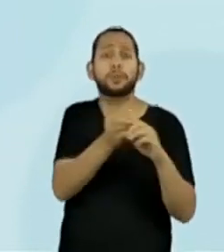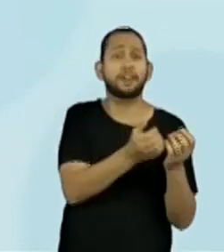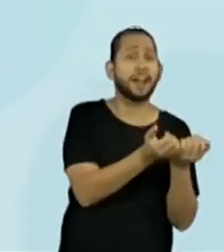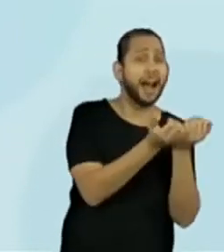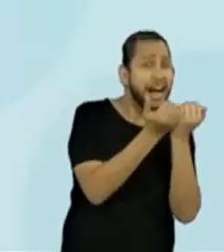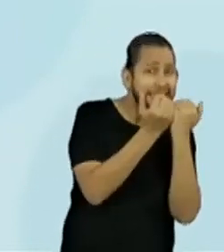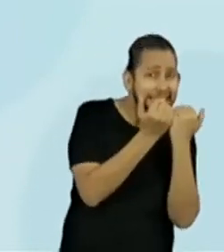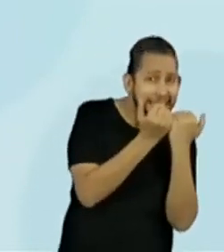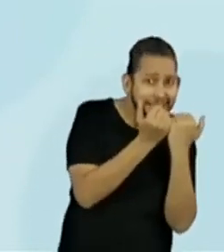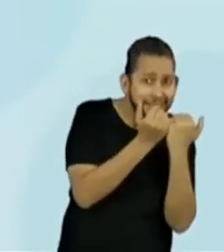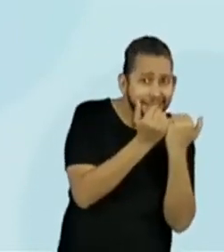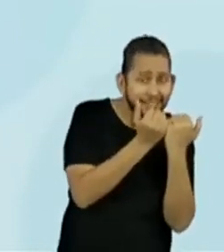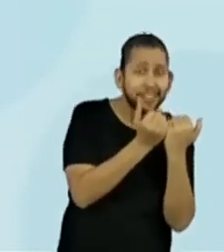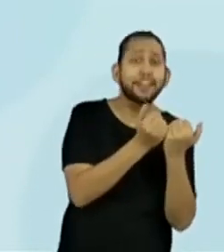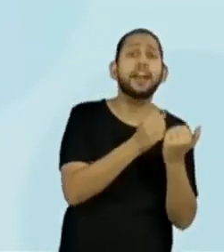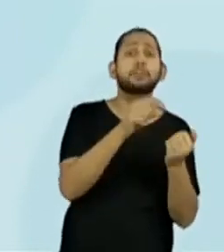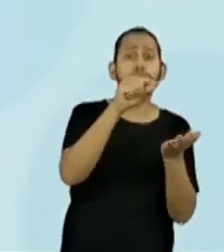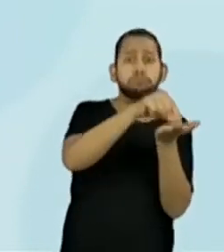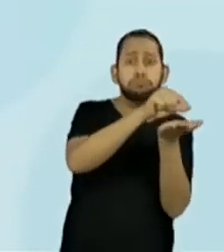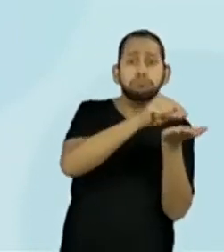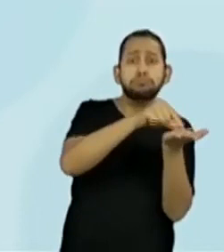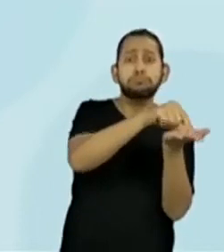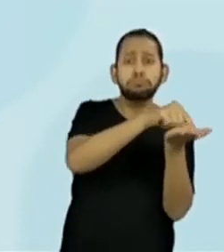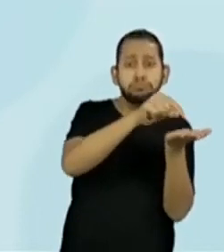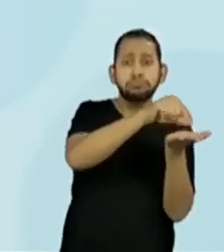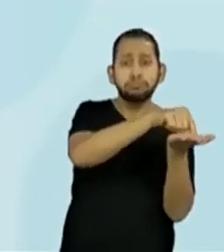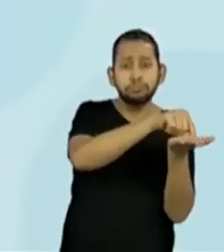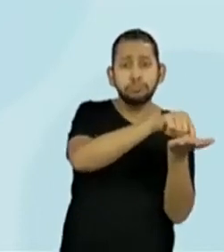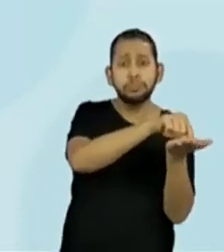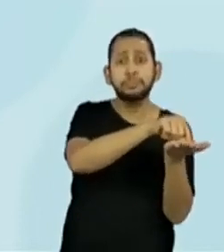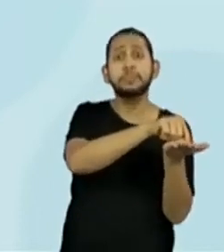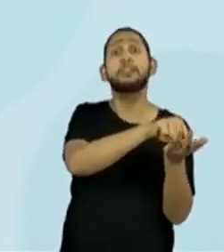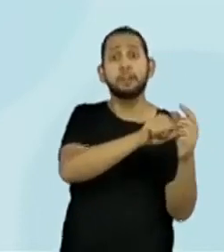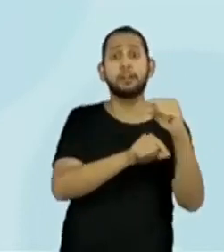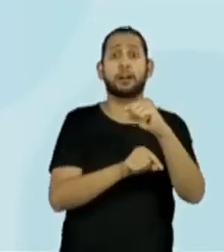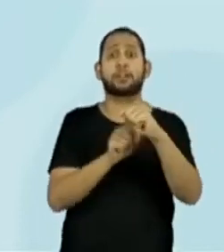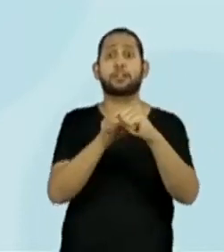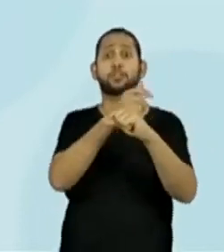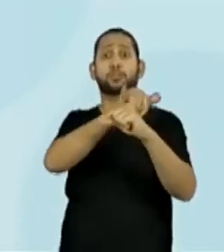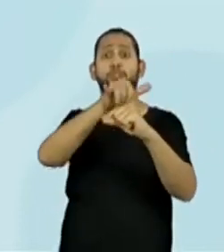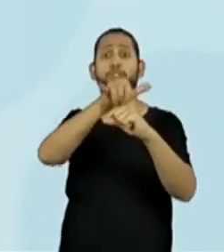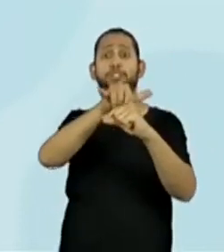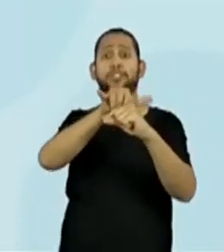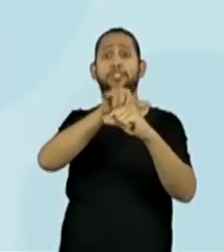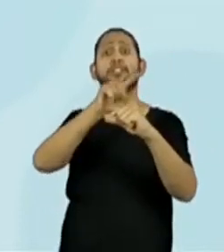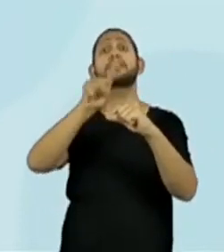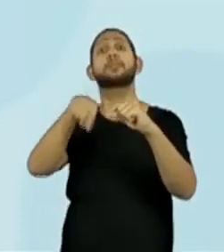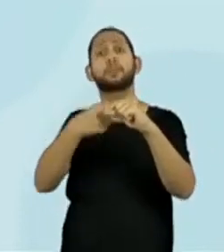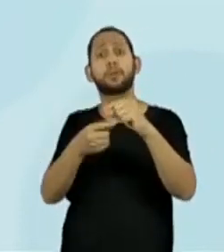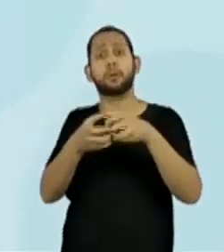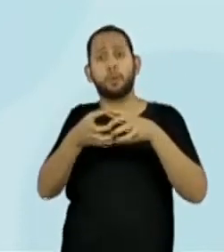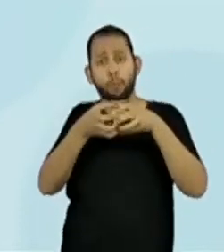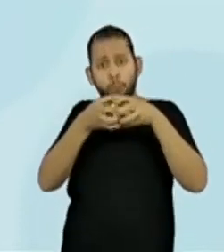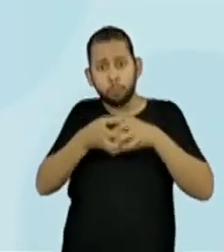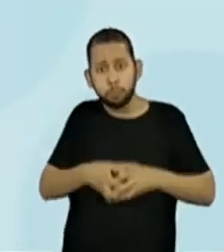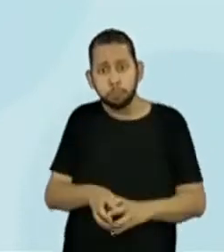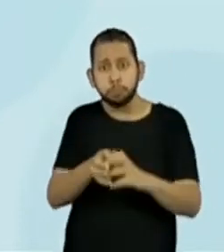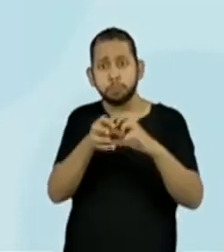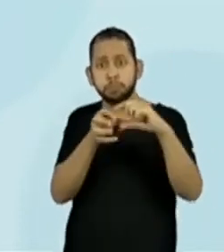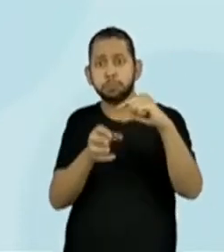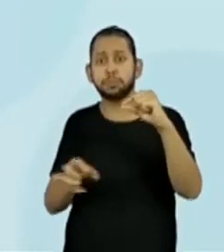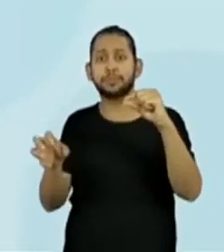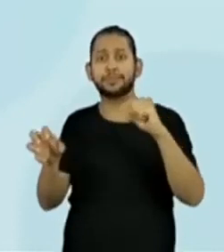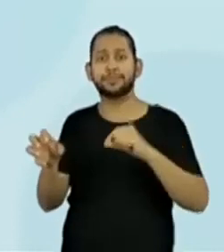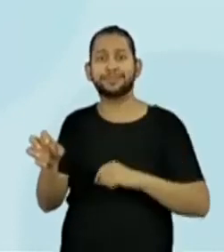do milho, quando ela ingere o milho, certo? Então, quando eu como a pipoca,